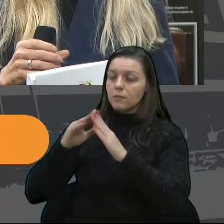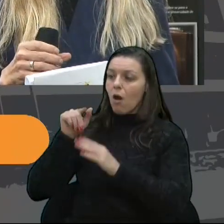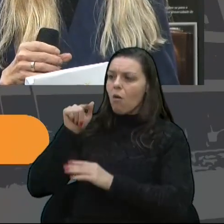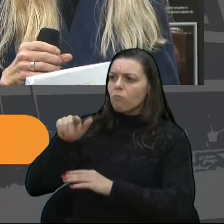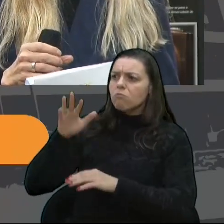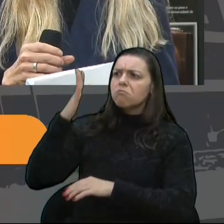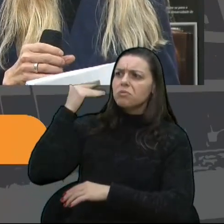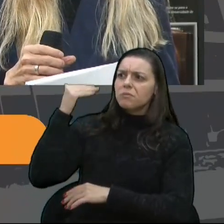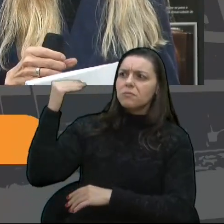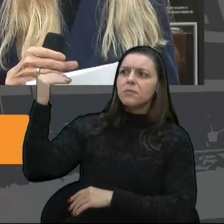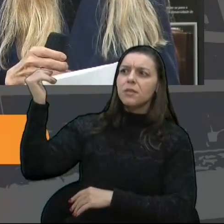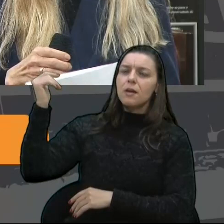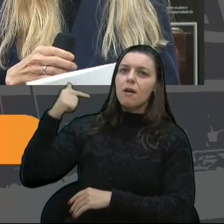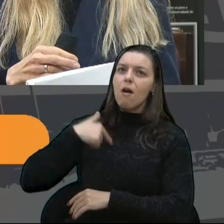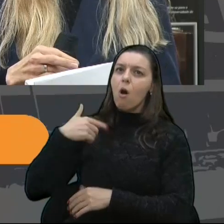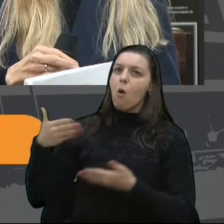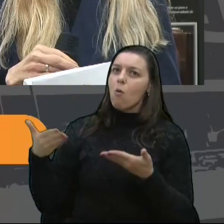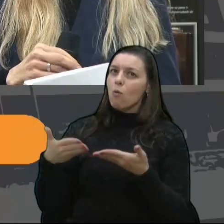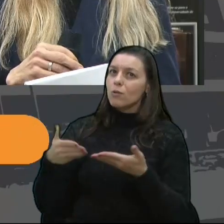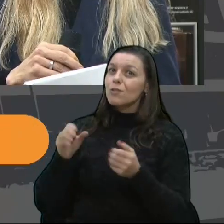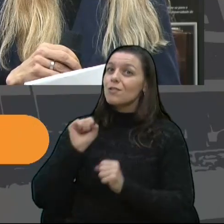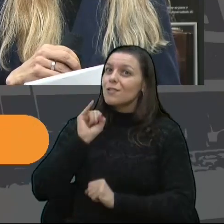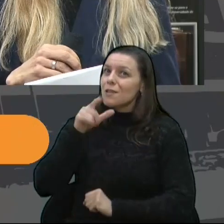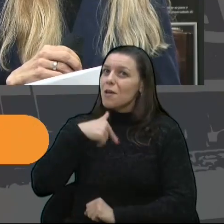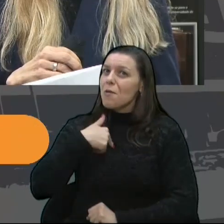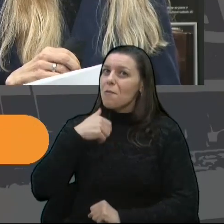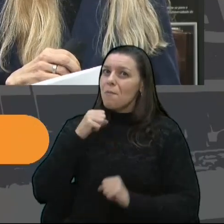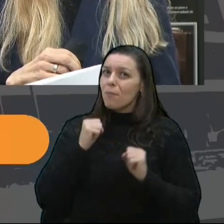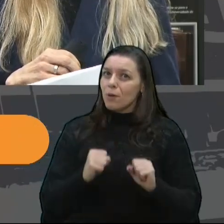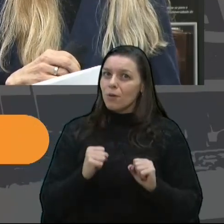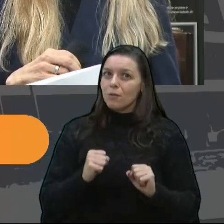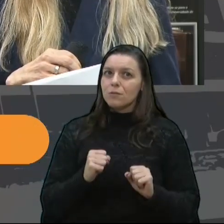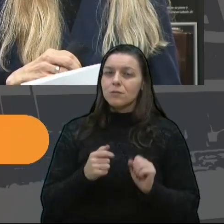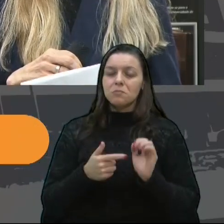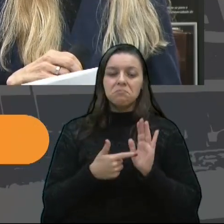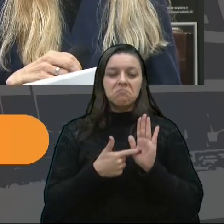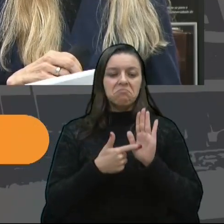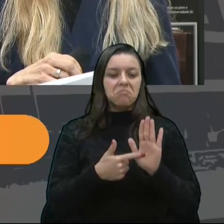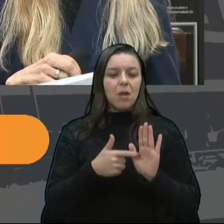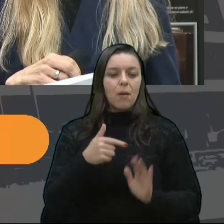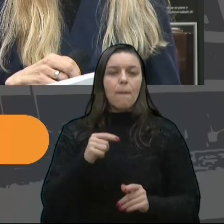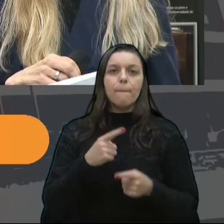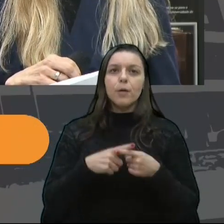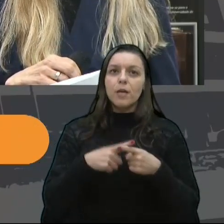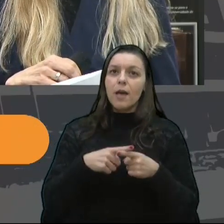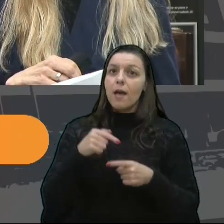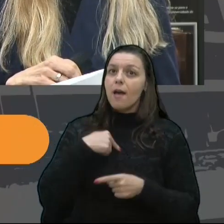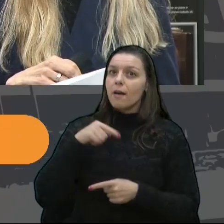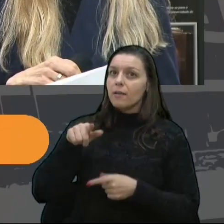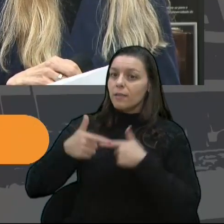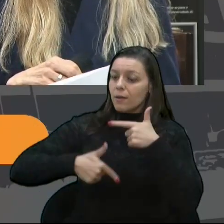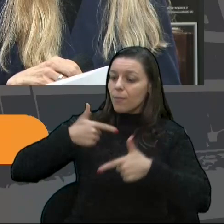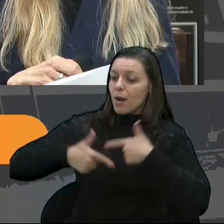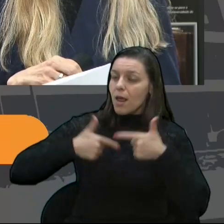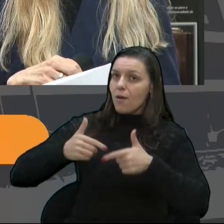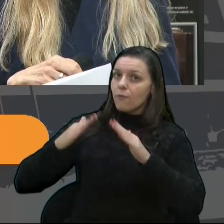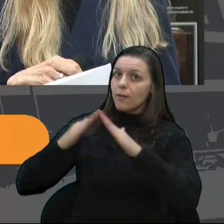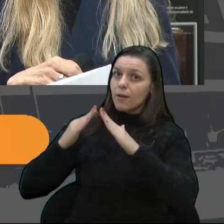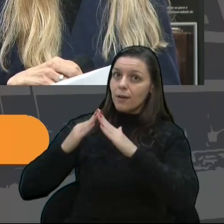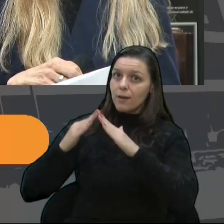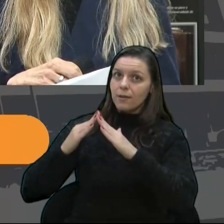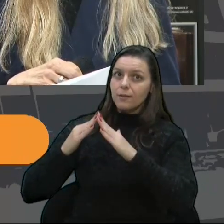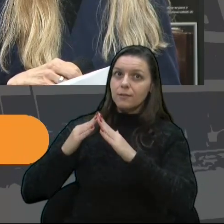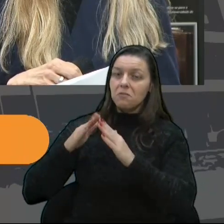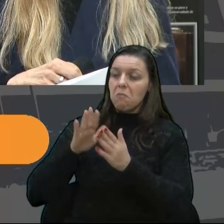sucesso até hoje. Assim, se eu puder citar, para mim é o maior caso de sucesso. Ela é diarista, e no início da pandemia ela